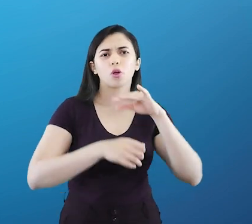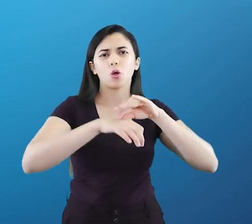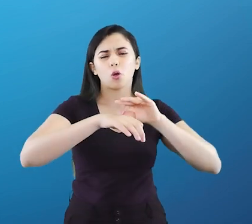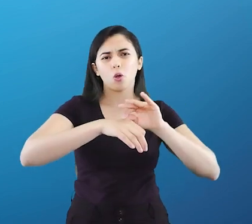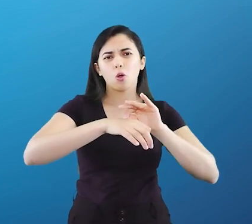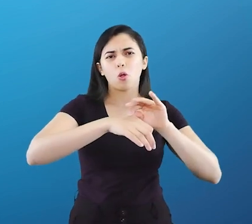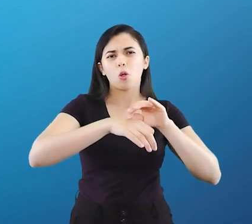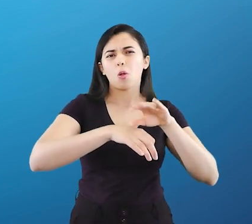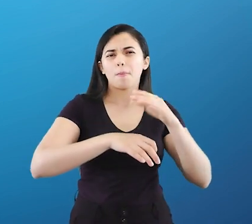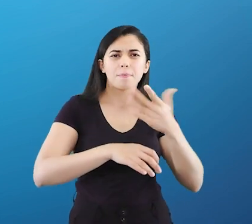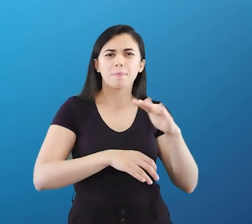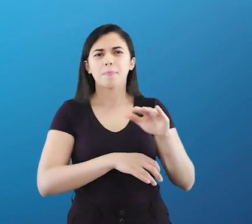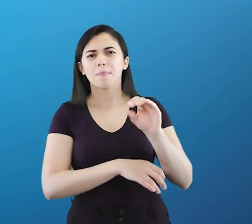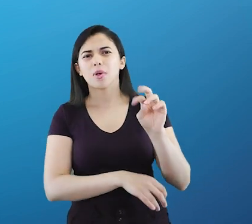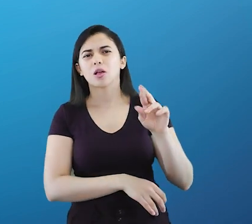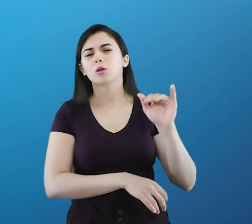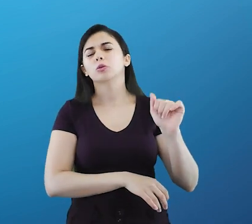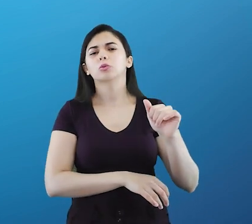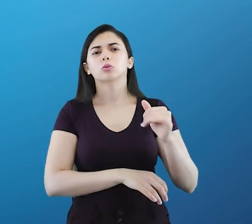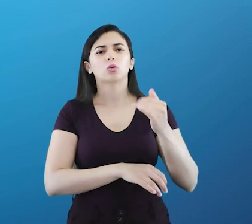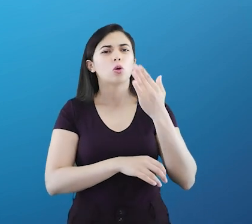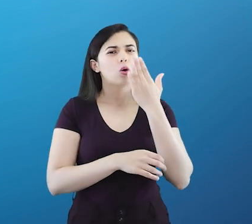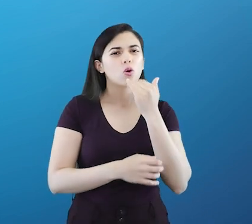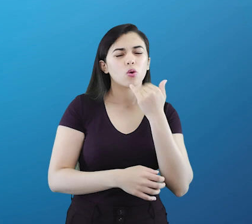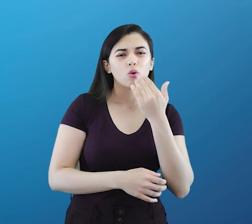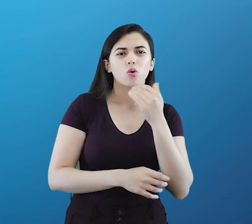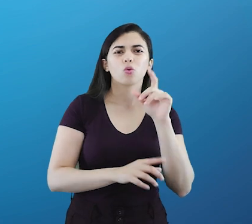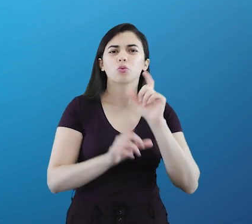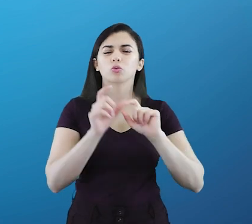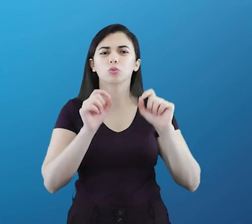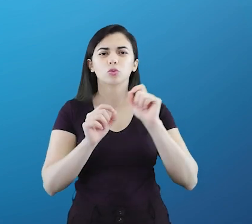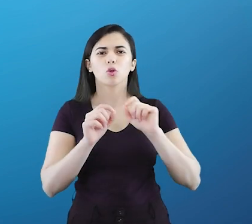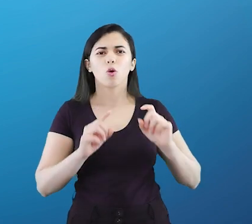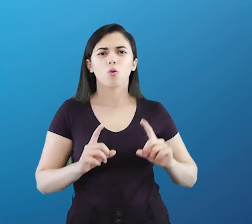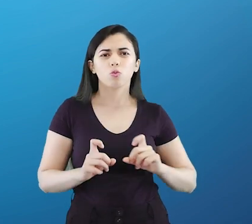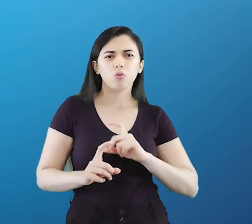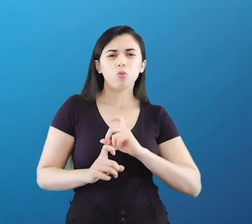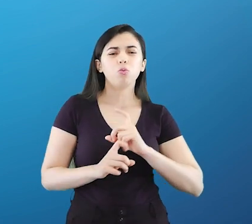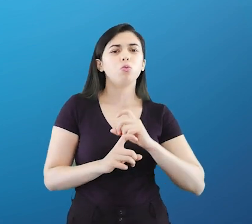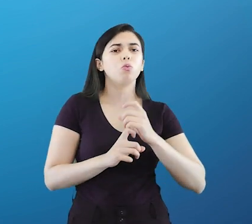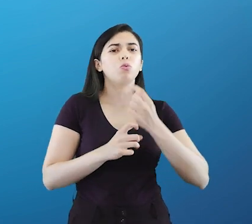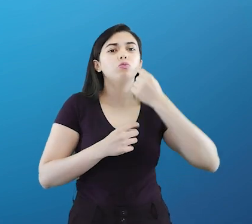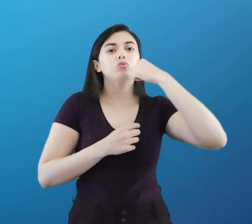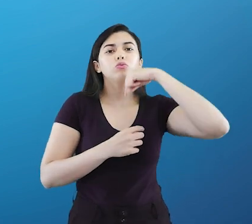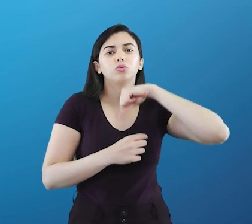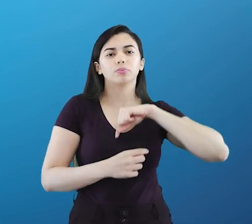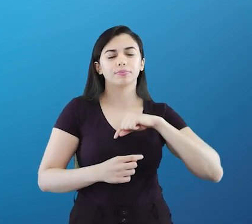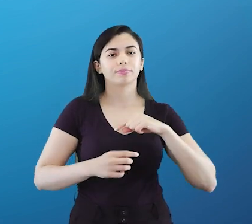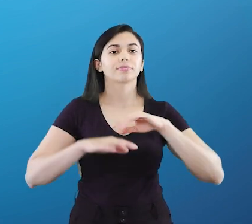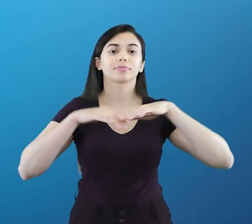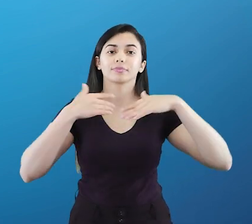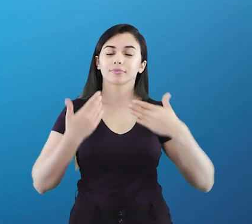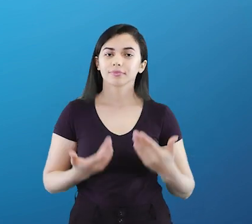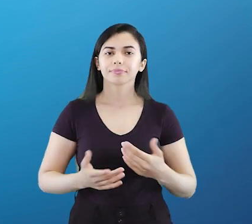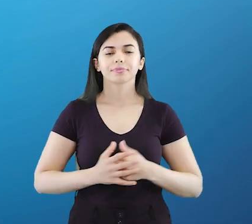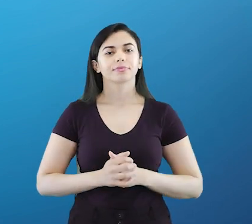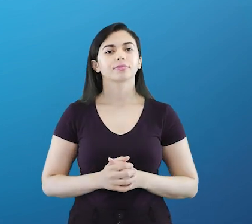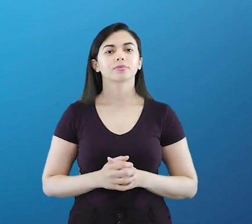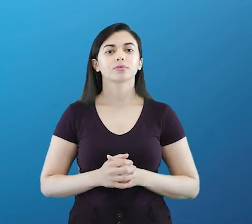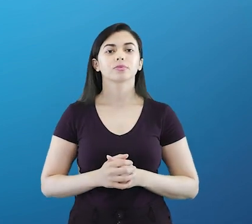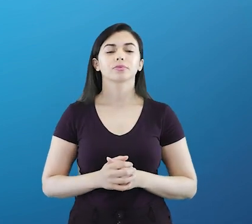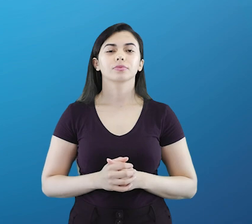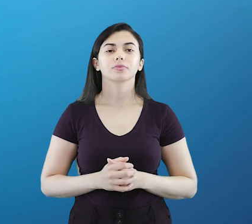mal passada e contaminada, ela corre o risco de fazer a ingestão já na fase de larva dessa tênia. E aí o ciclo se